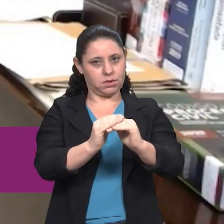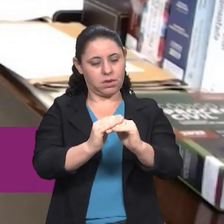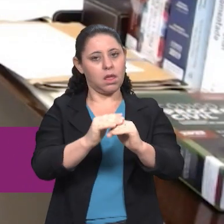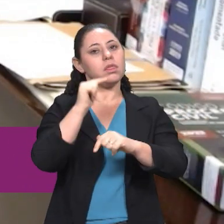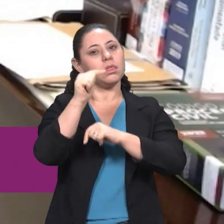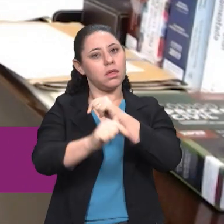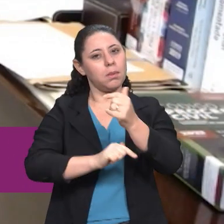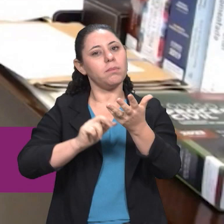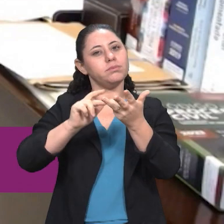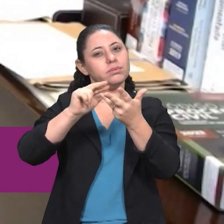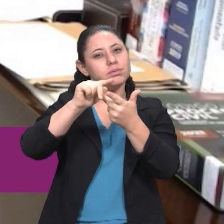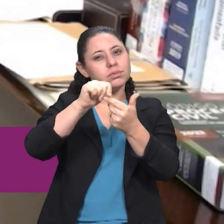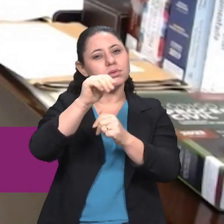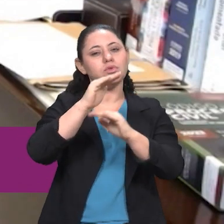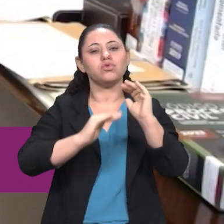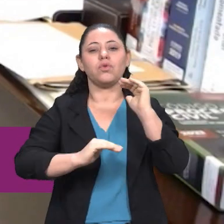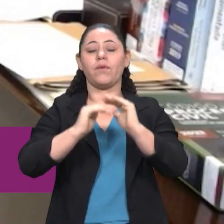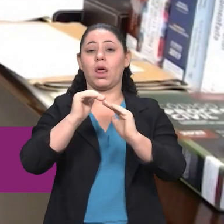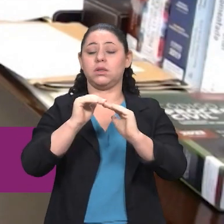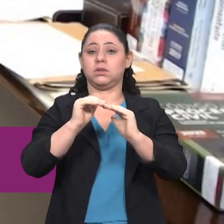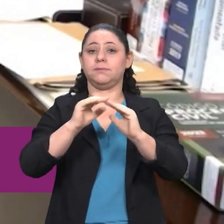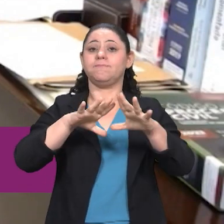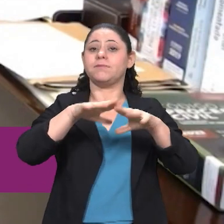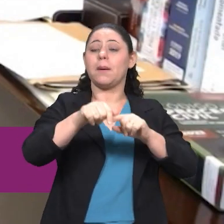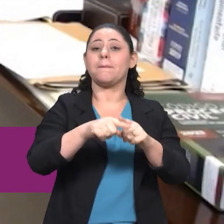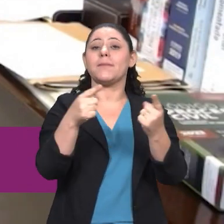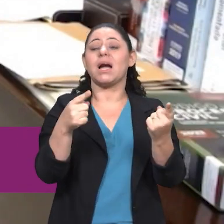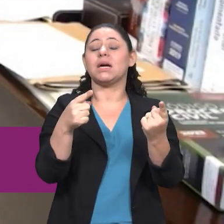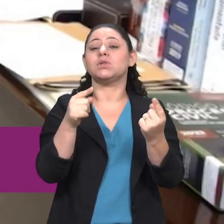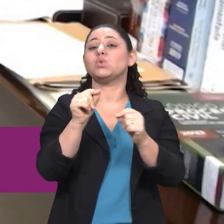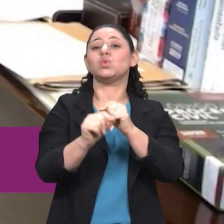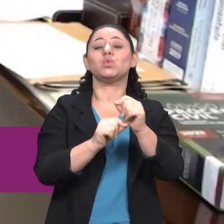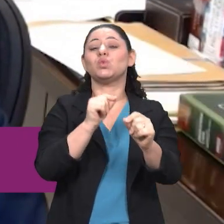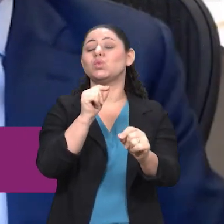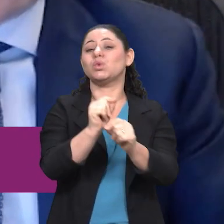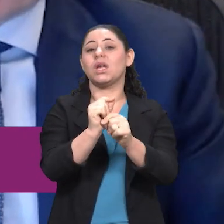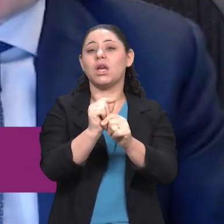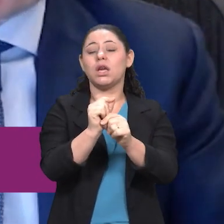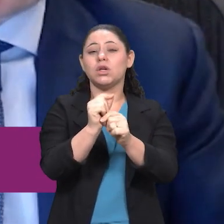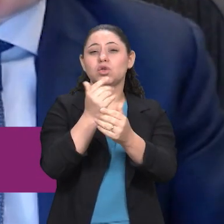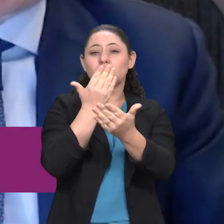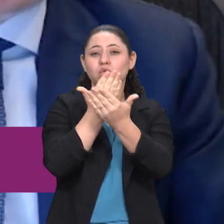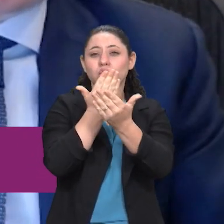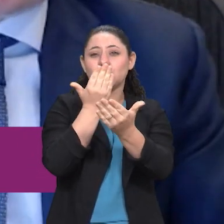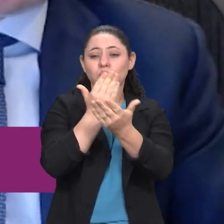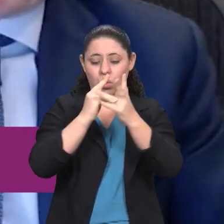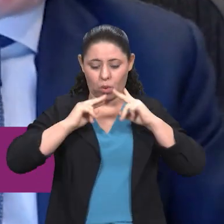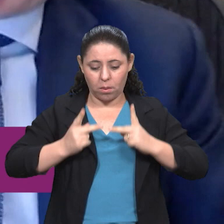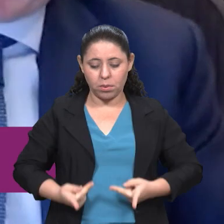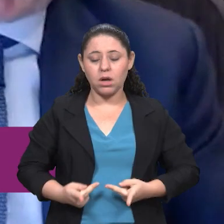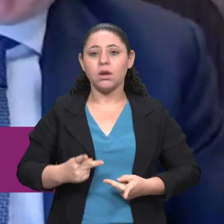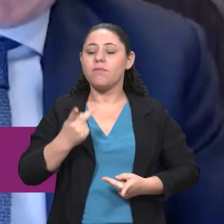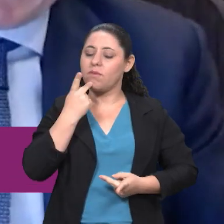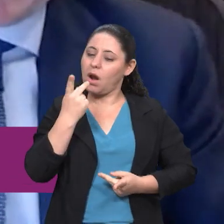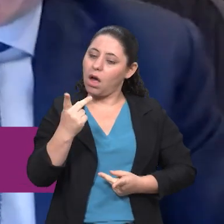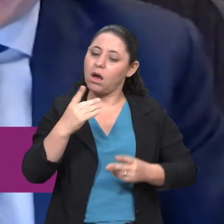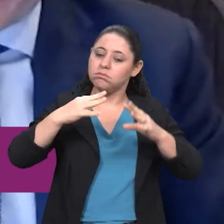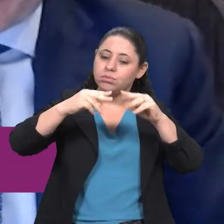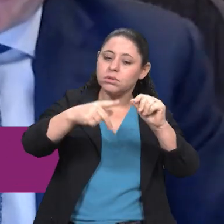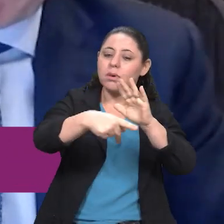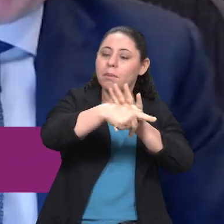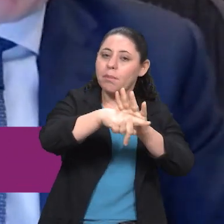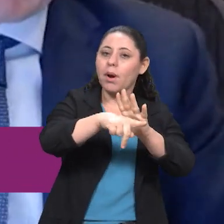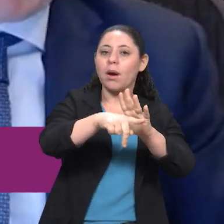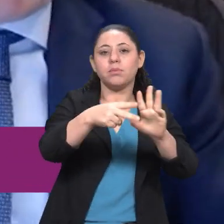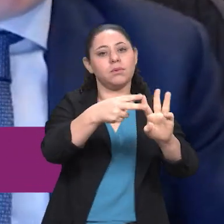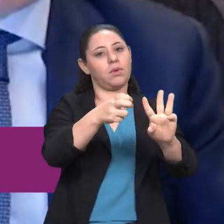é um grupo de trabalho multidisciplinar, mas que tem na antropologia o seu elemento de maior importância para indicar se uma área é indígena